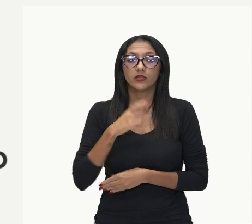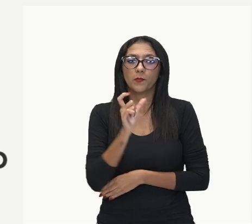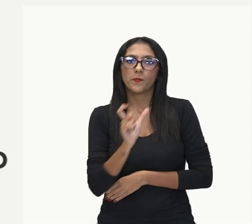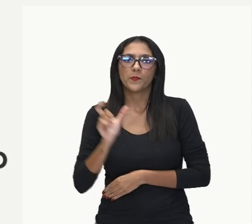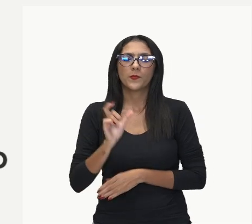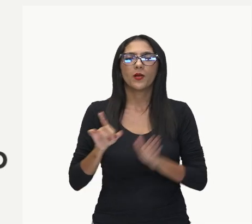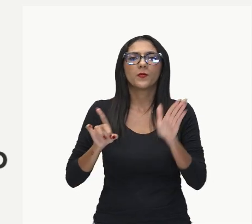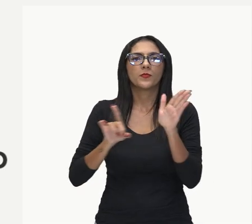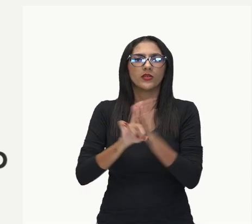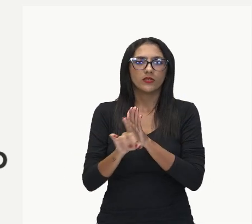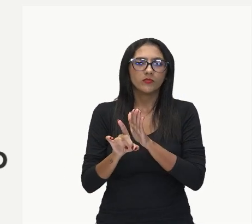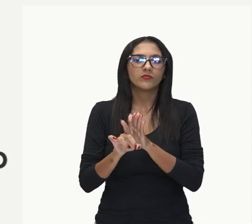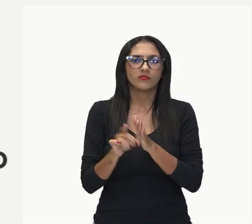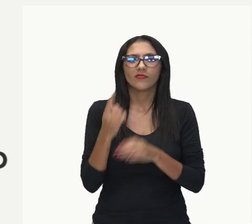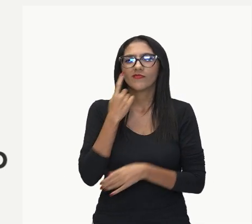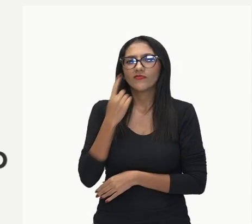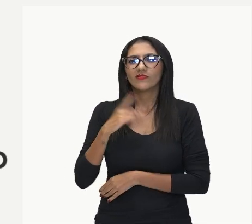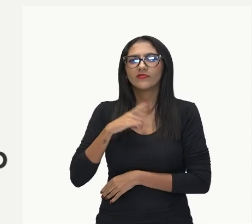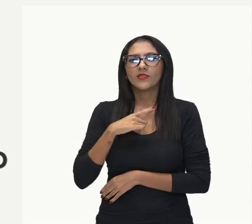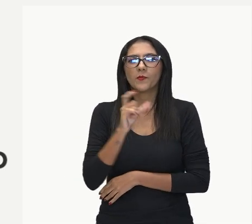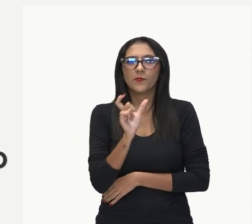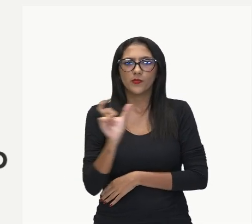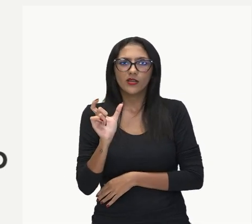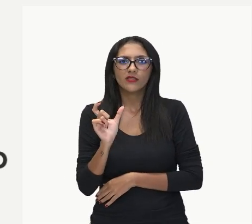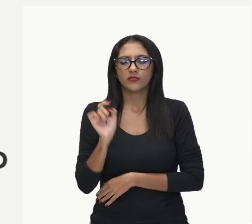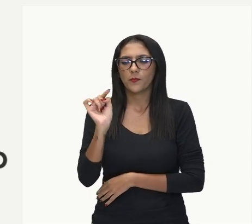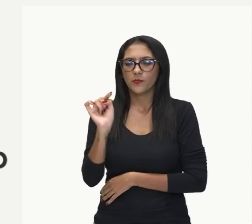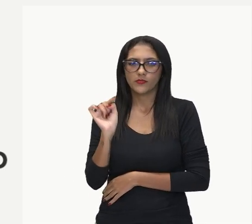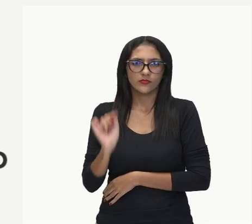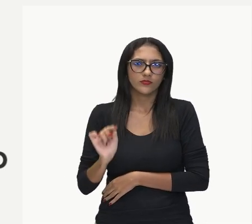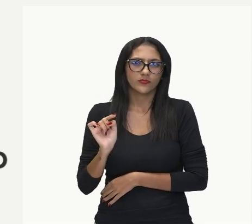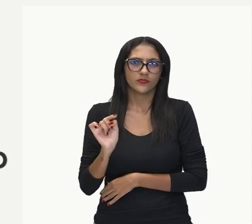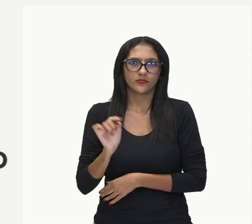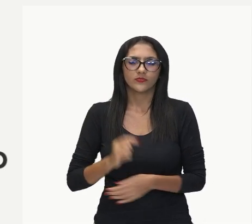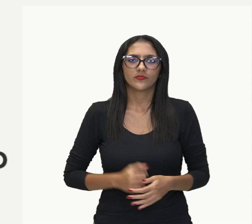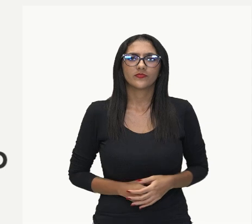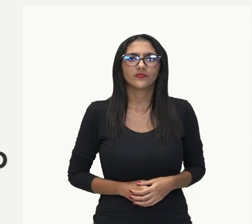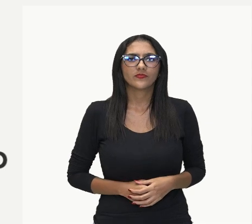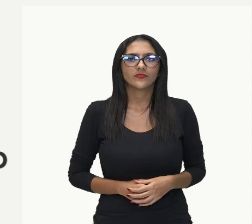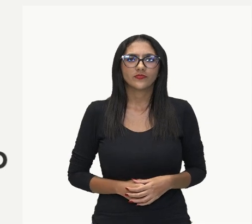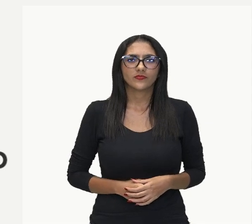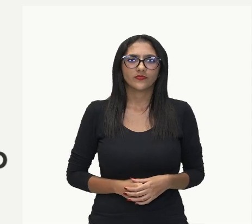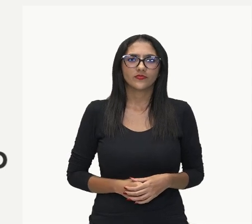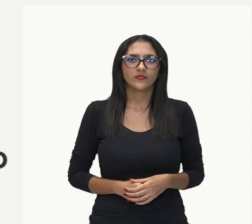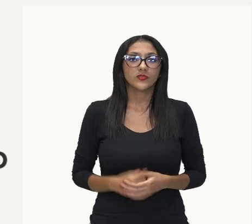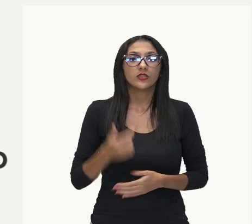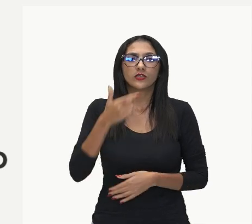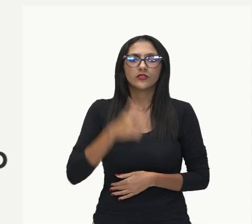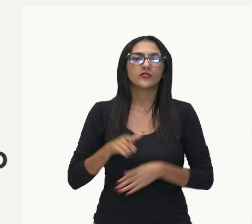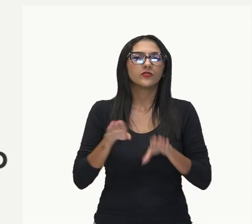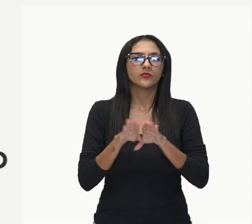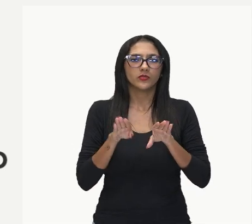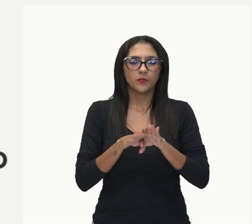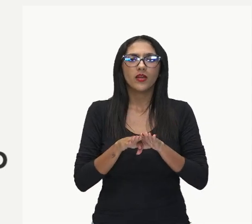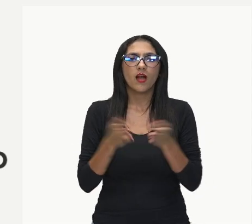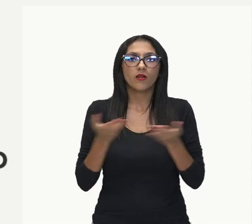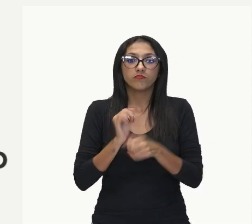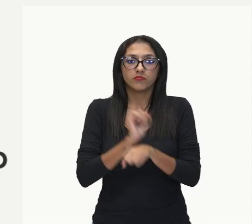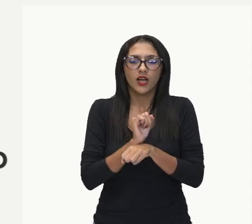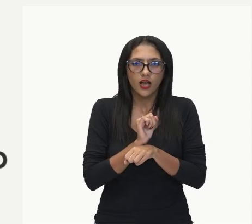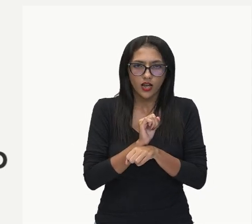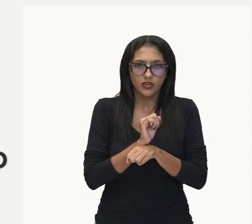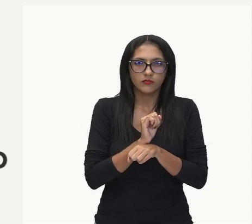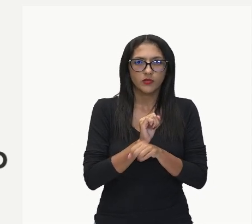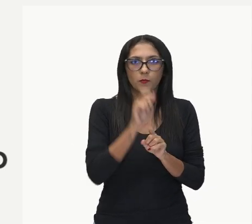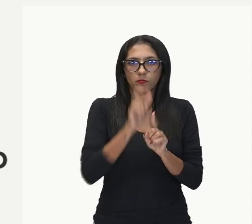perguntando. Observem esta forma na sequência 2 pontos, ok? E, mais uma vez, o narrador interrompe a sua